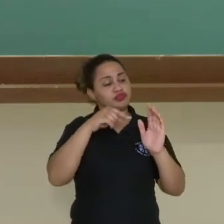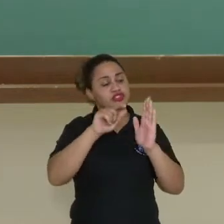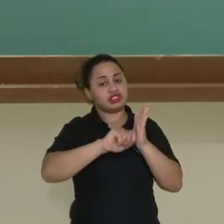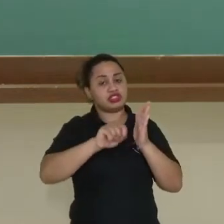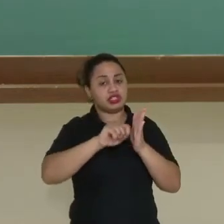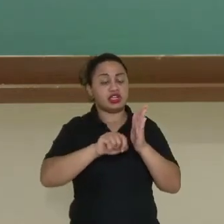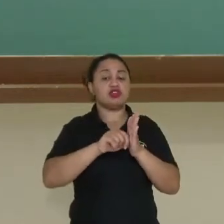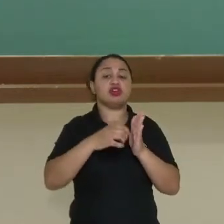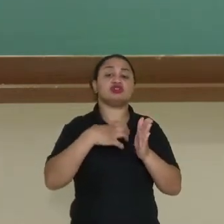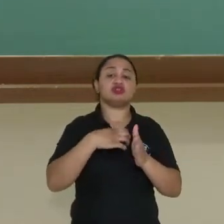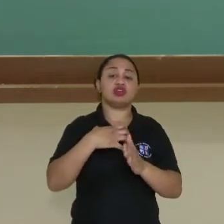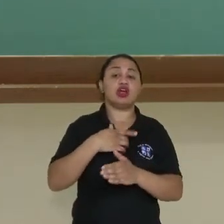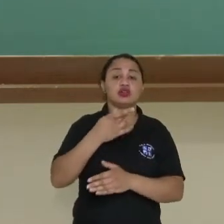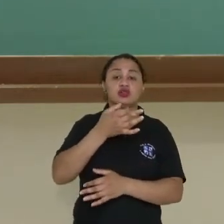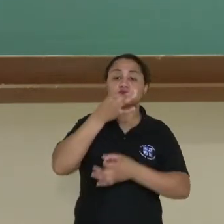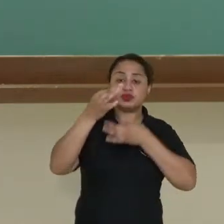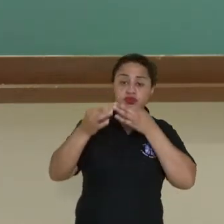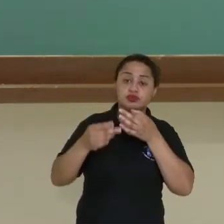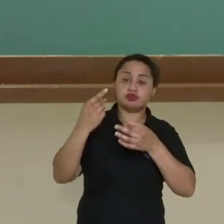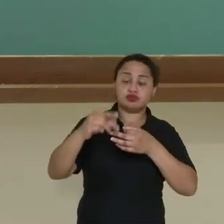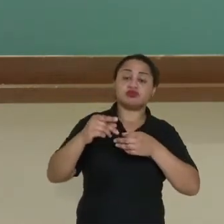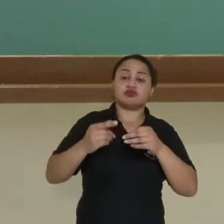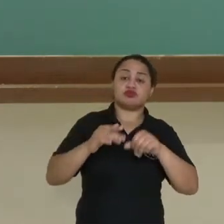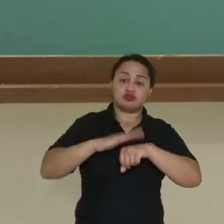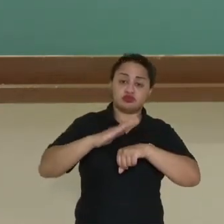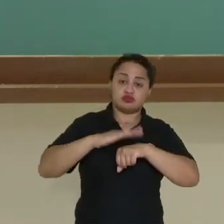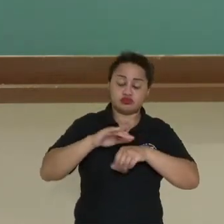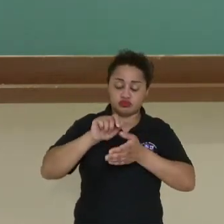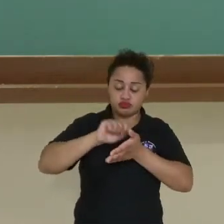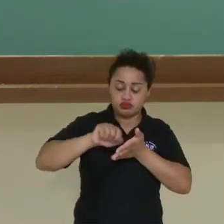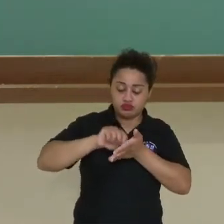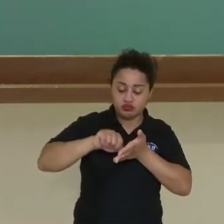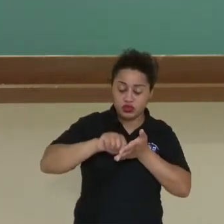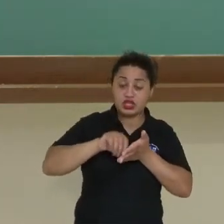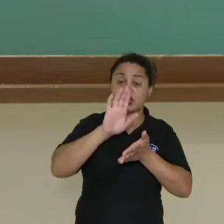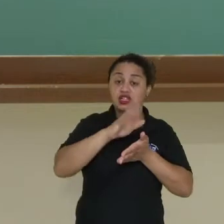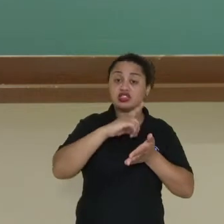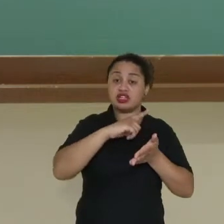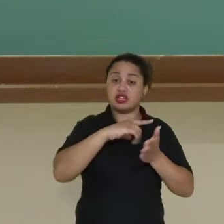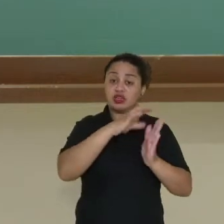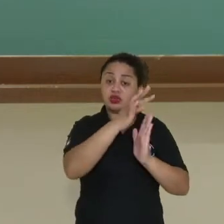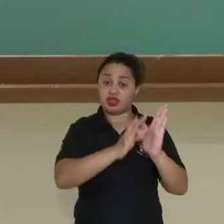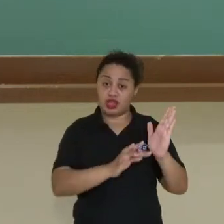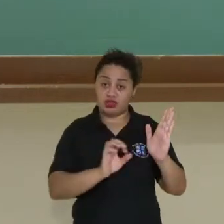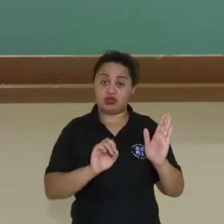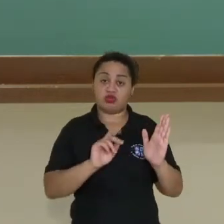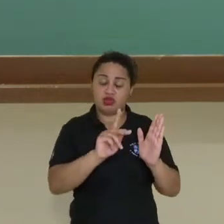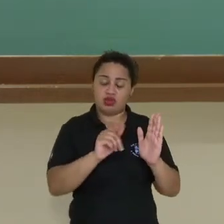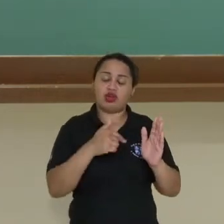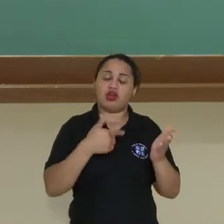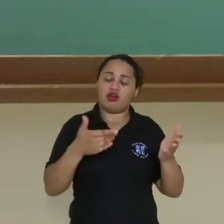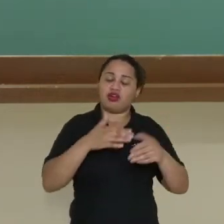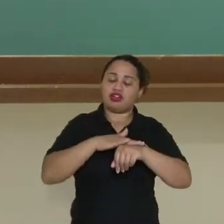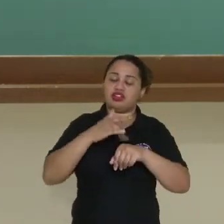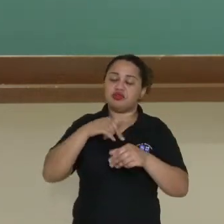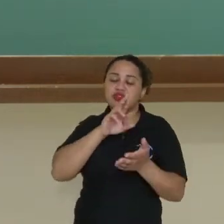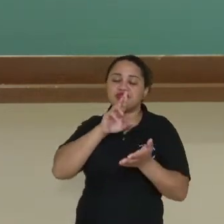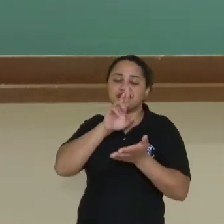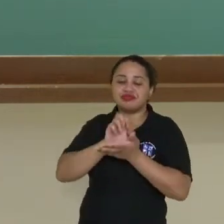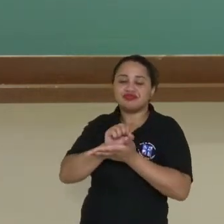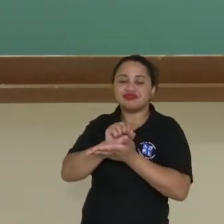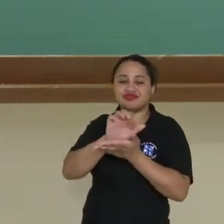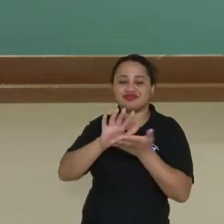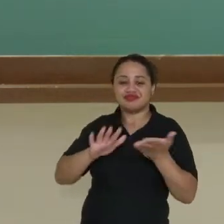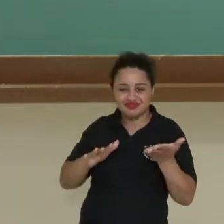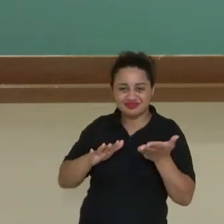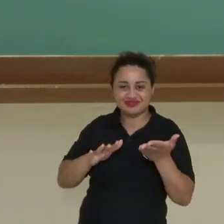com as palavras de vocês, com a autoria de vocês, algo que já foi supramencionado no texto, certo? Então, mais um momento para treinar a